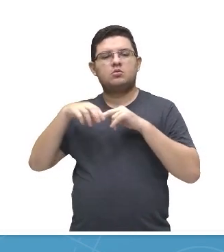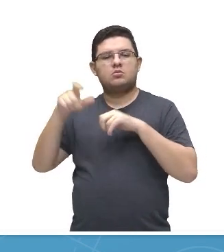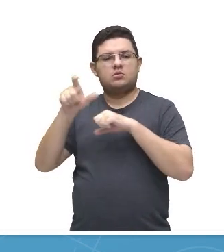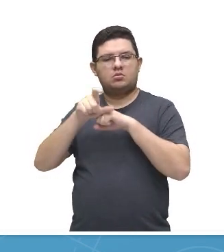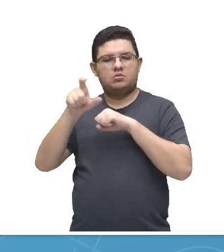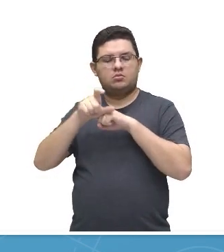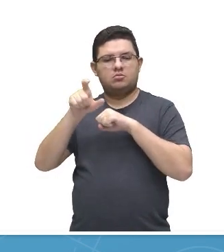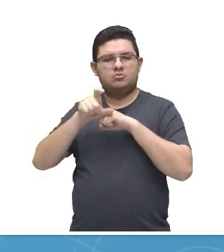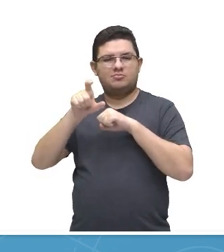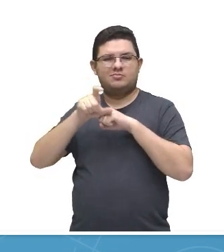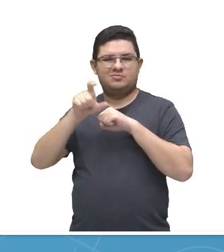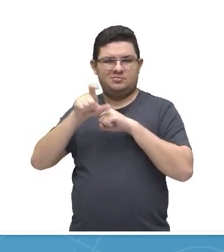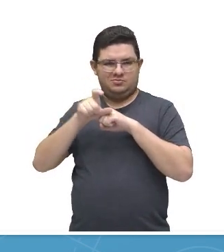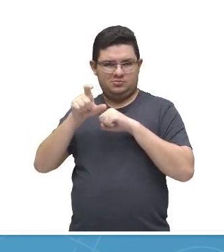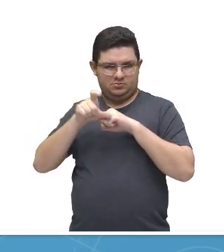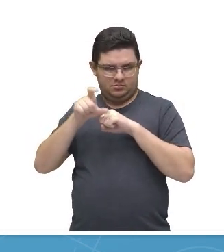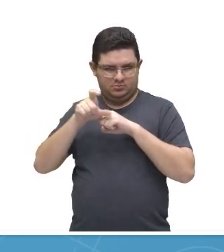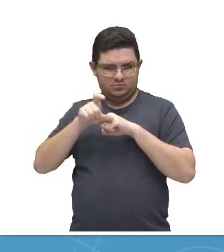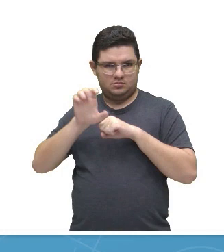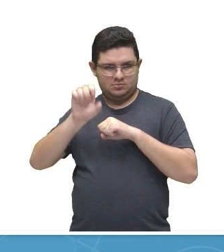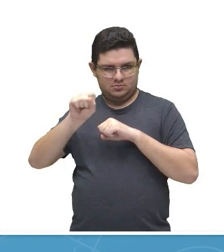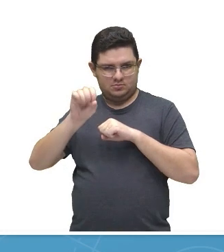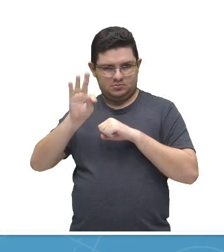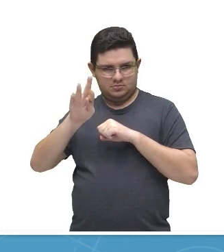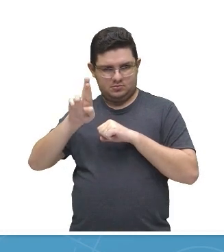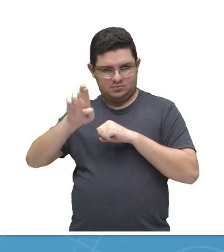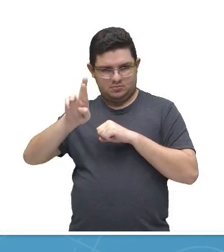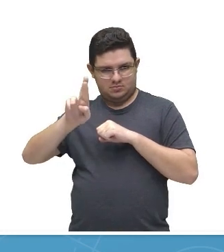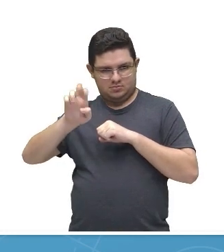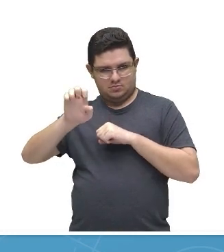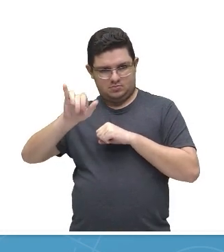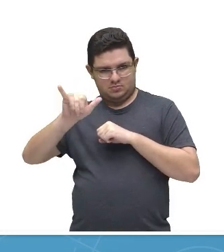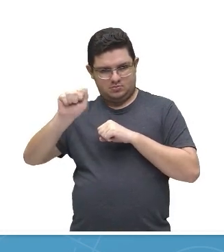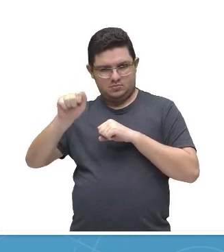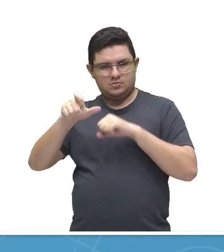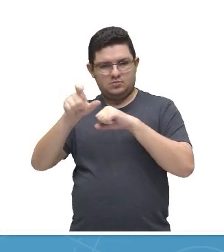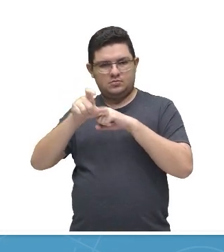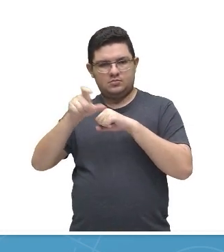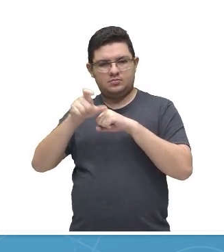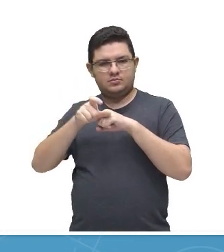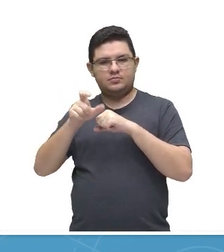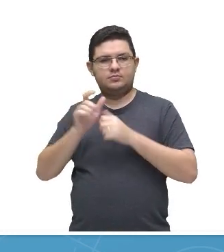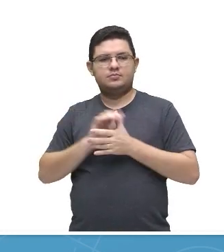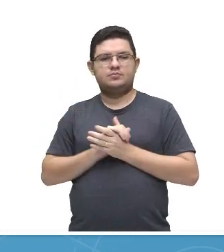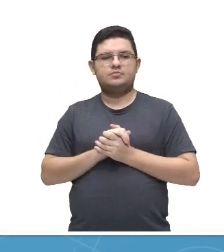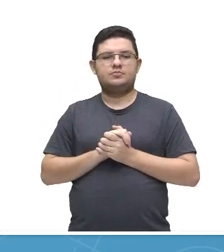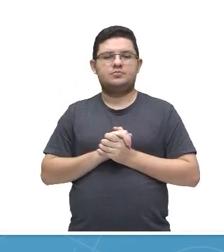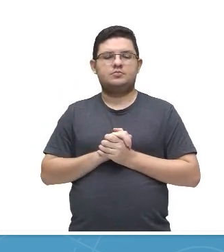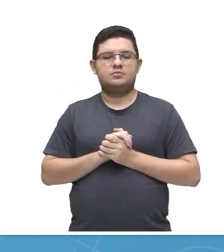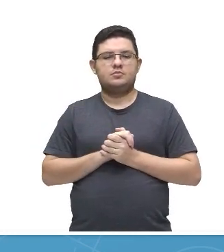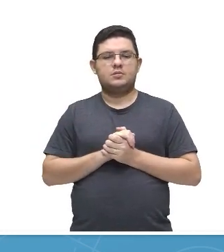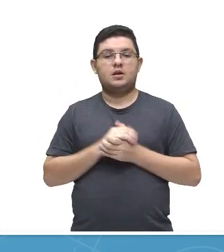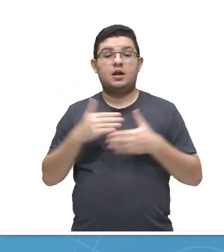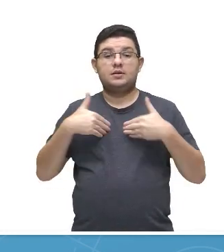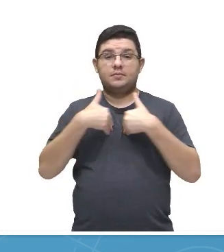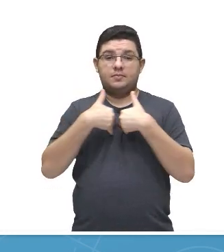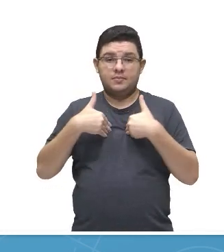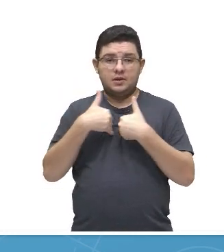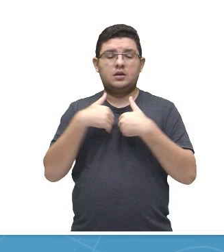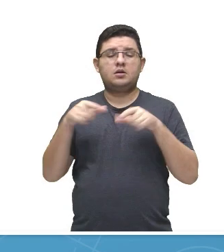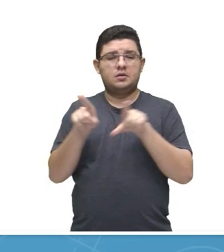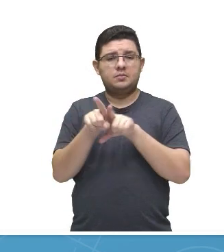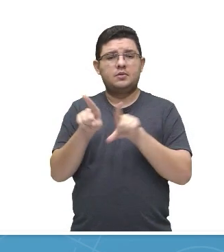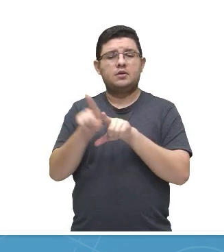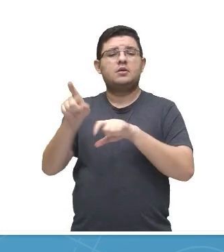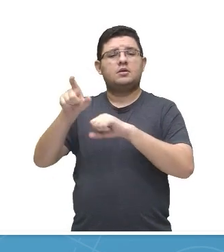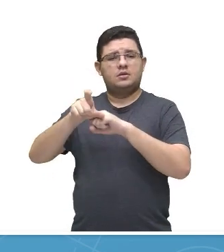você diferenciar, tá? Antecipada para o dia 26 de junho de 2009. Agora, os animais é